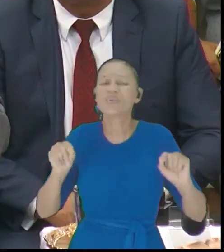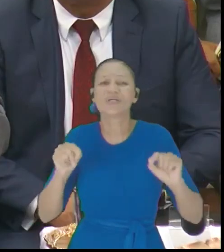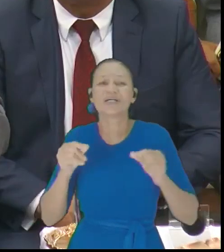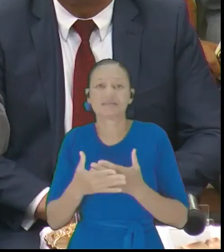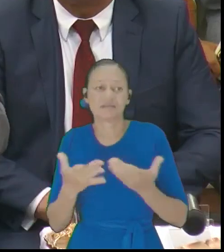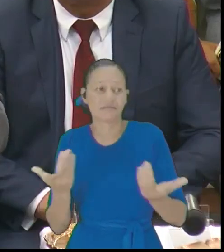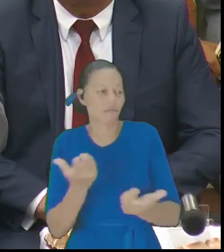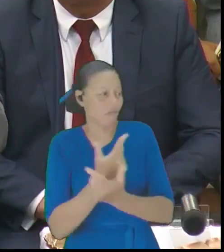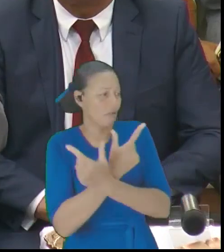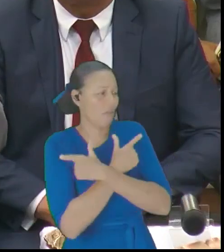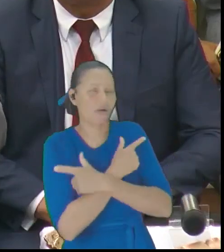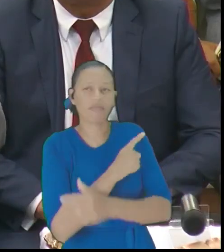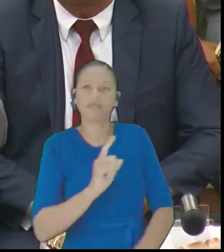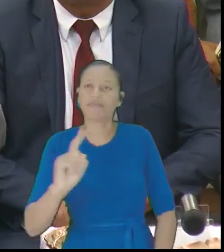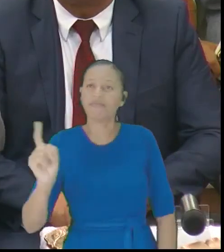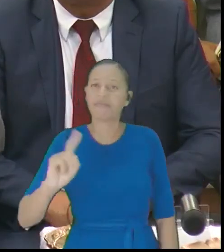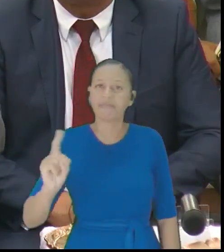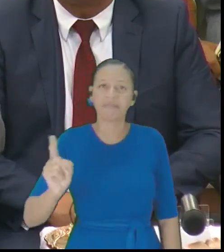Ló não.